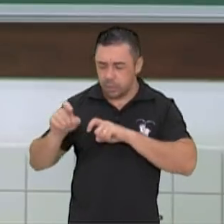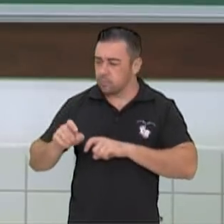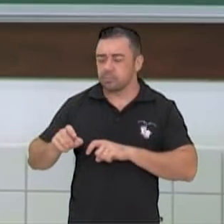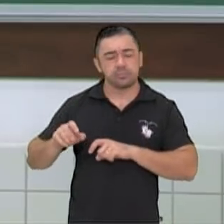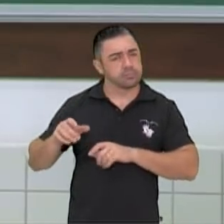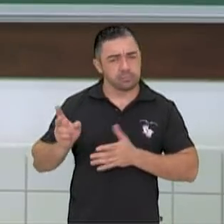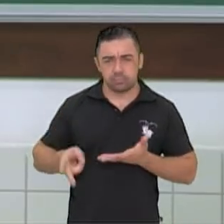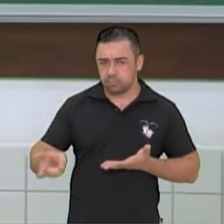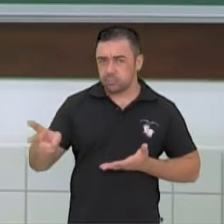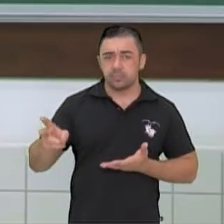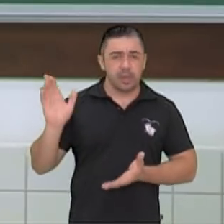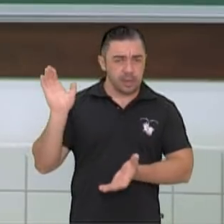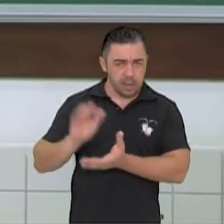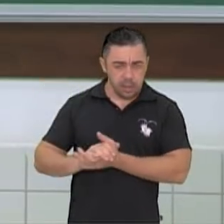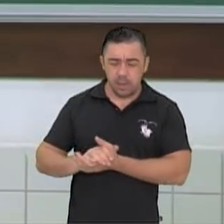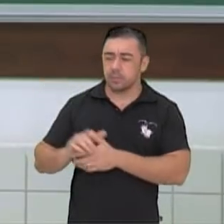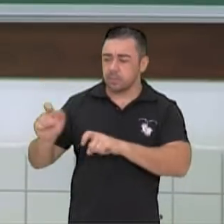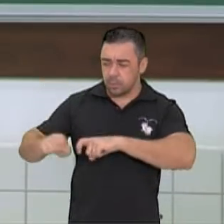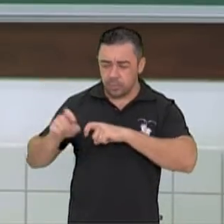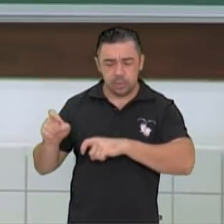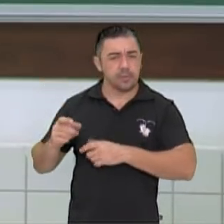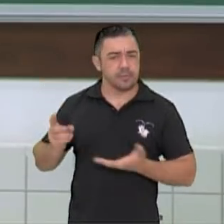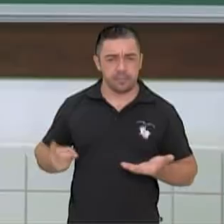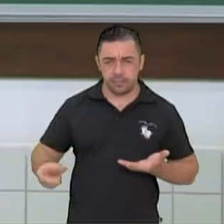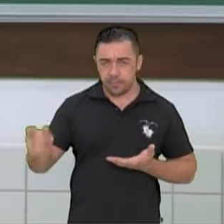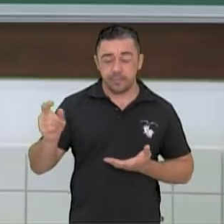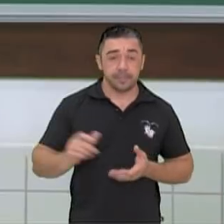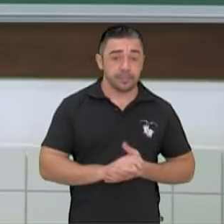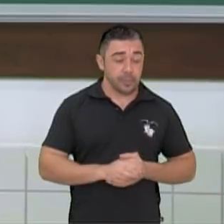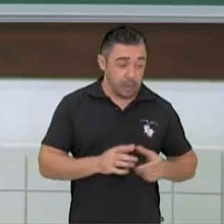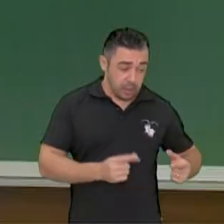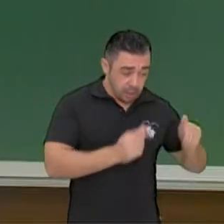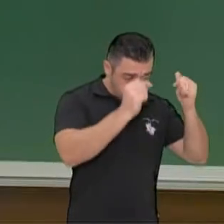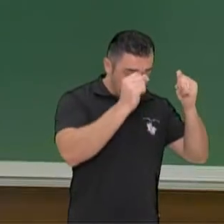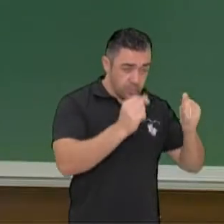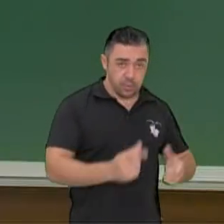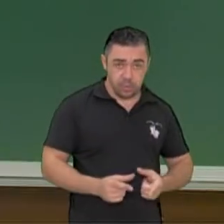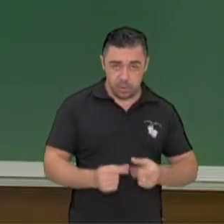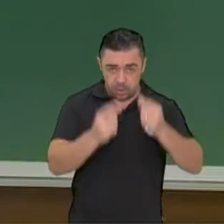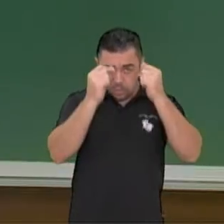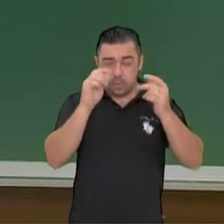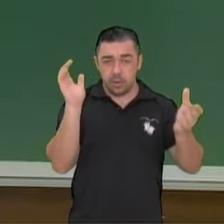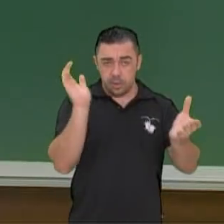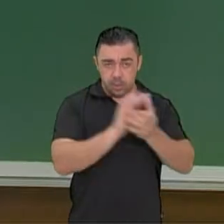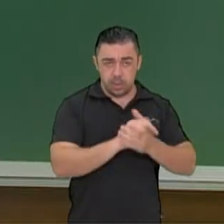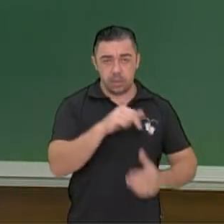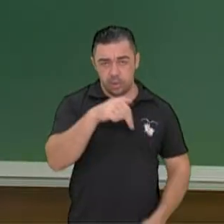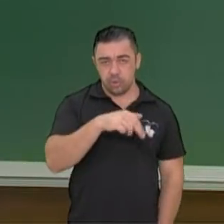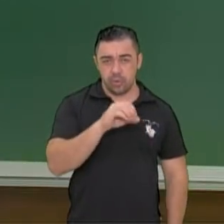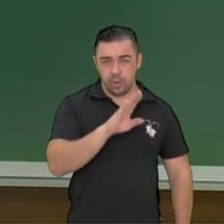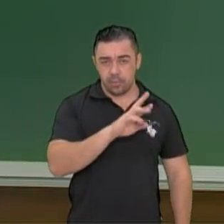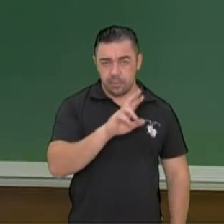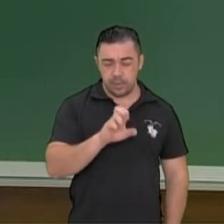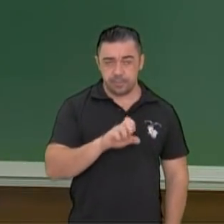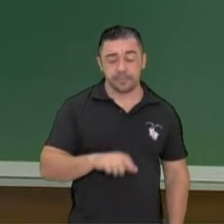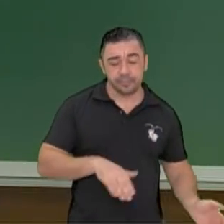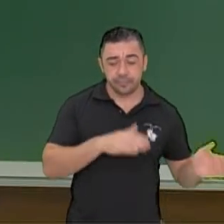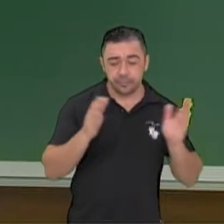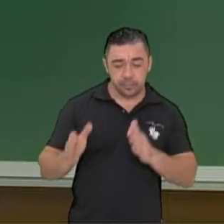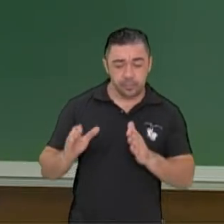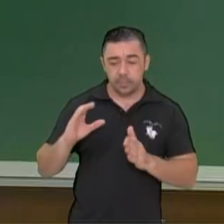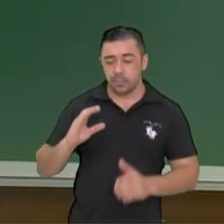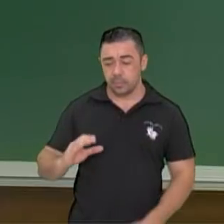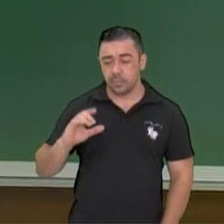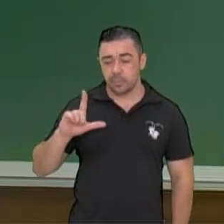camponês. Casa-se com camponês. Nobre, casa-se com nobre. Aí há outro estamento, o clero, é